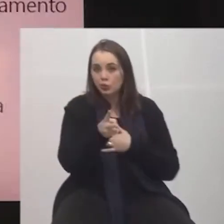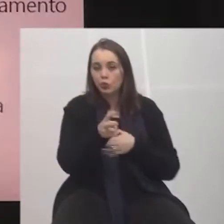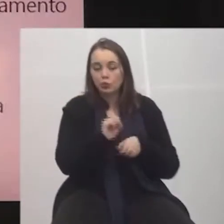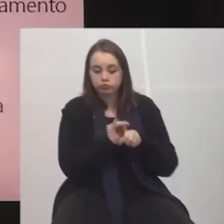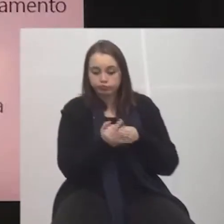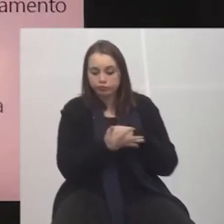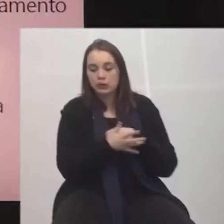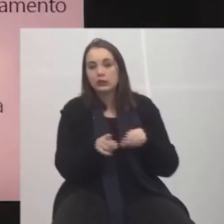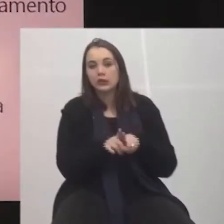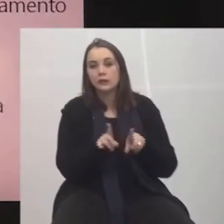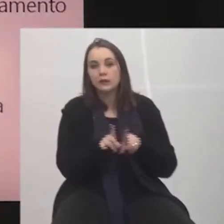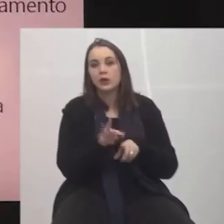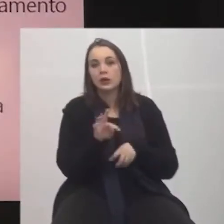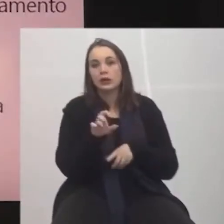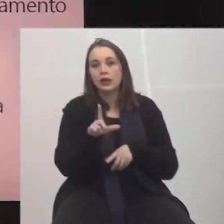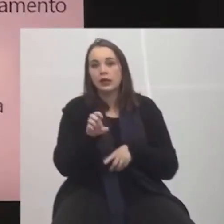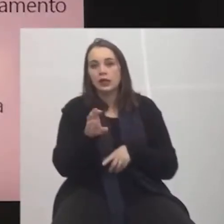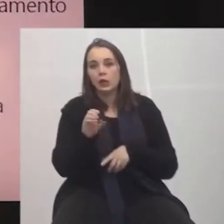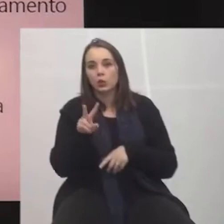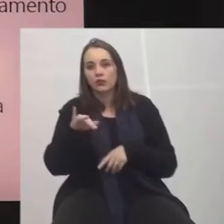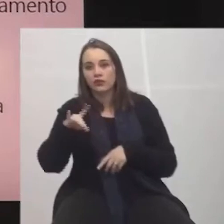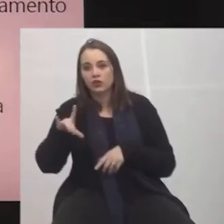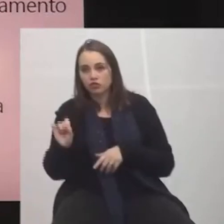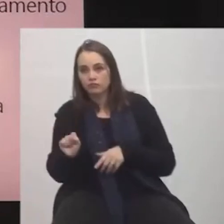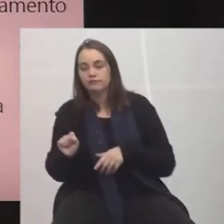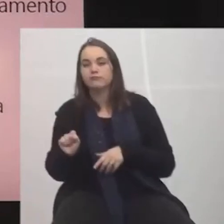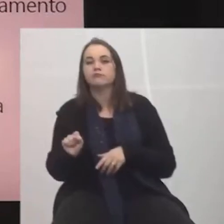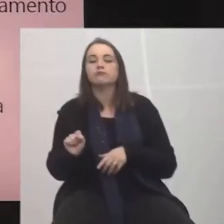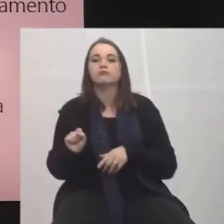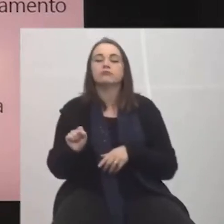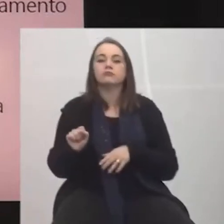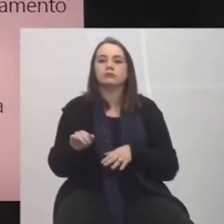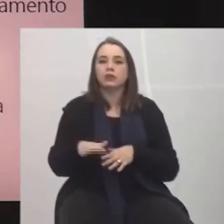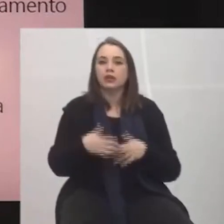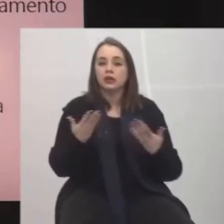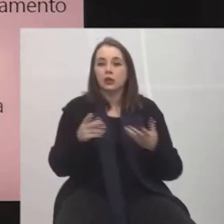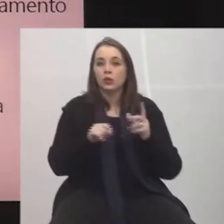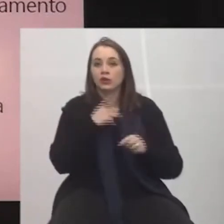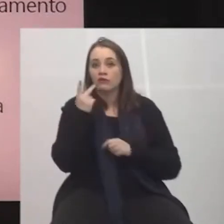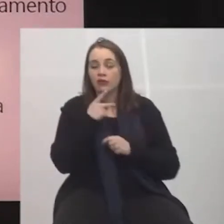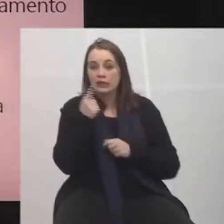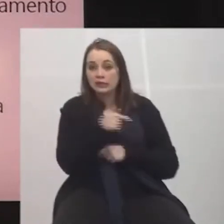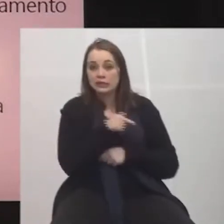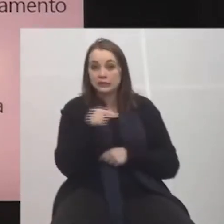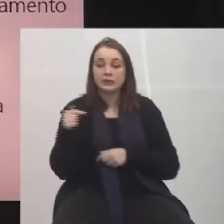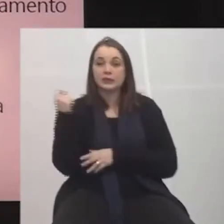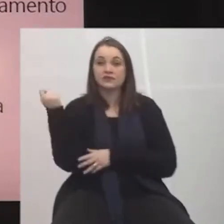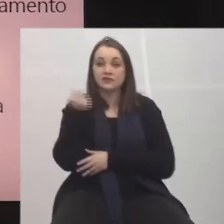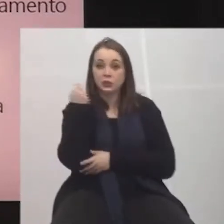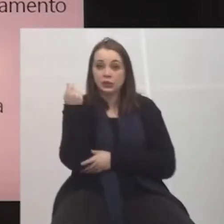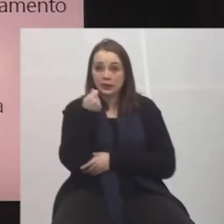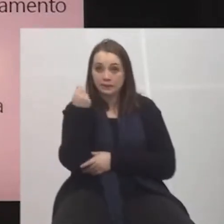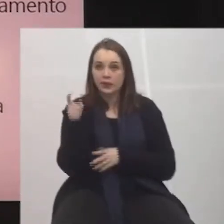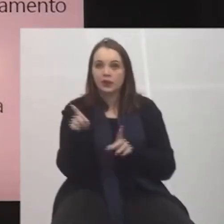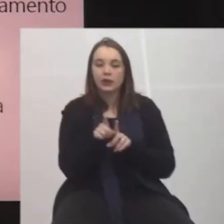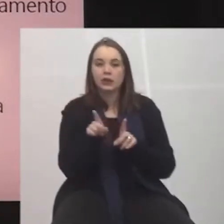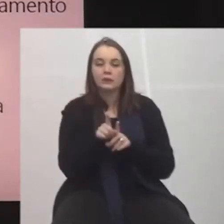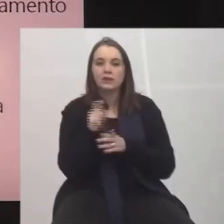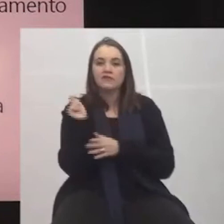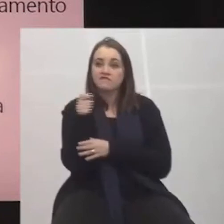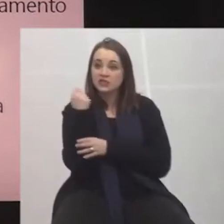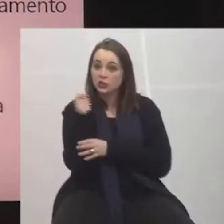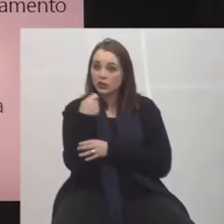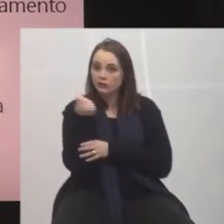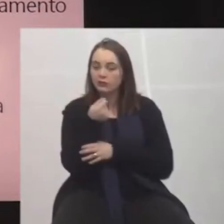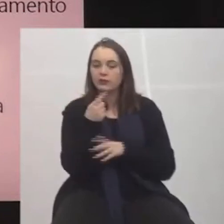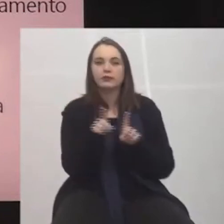né? E o destaque é que foi durante a semana de fisioterapia, que também tem muito a ver